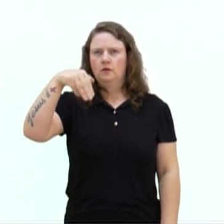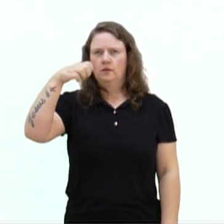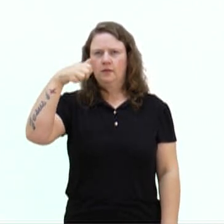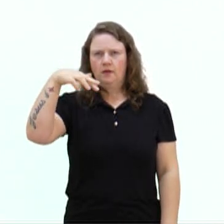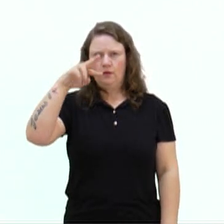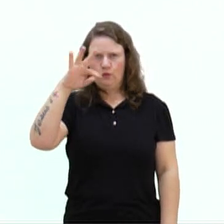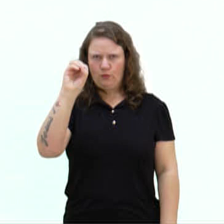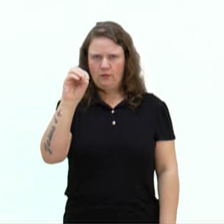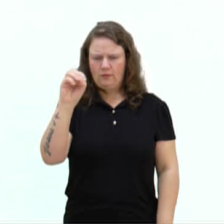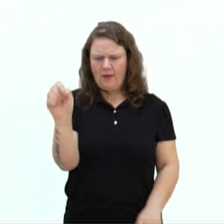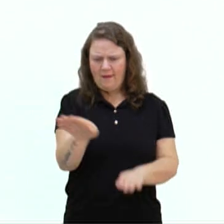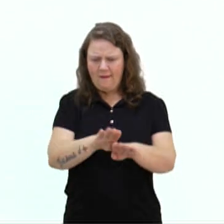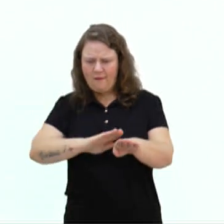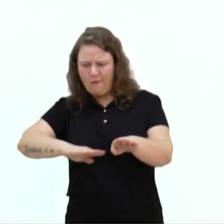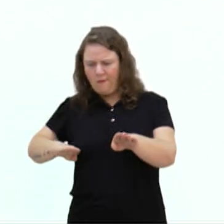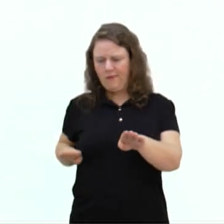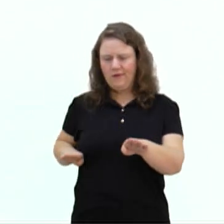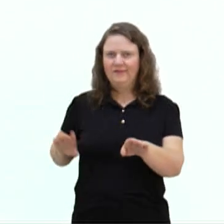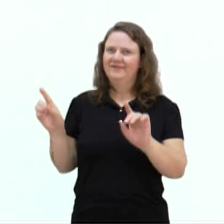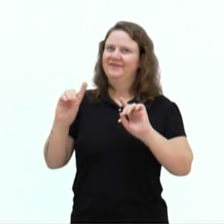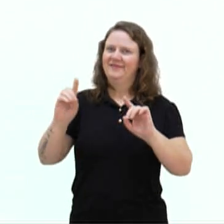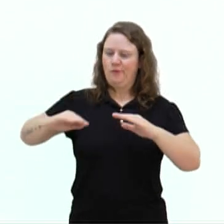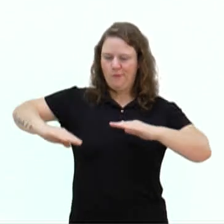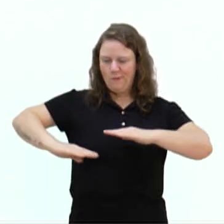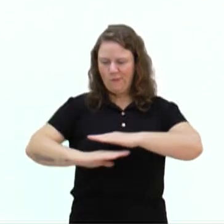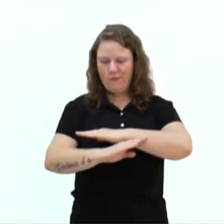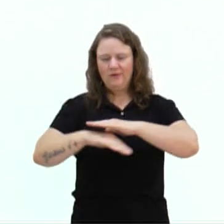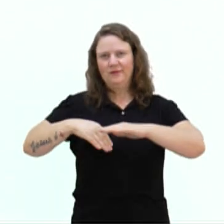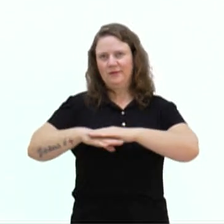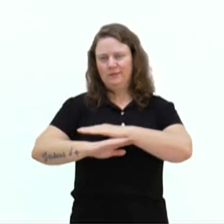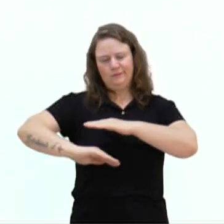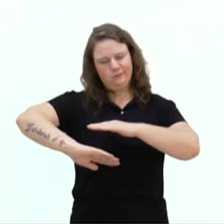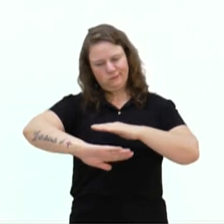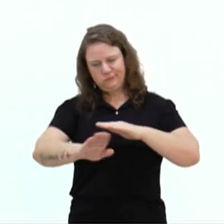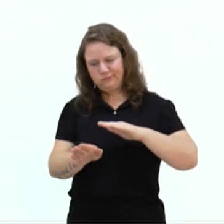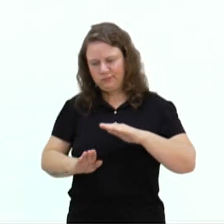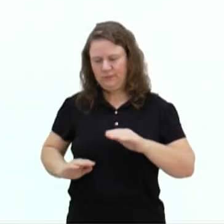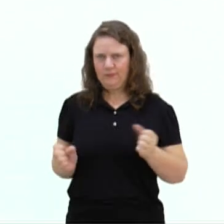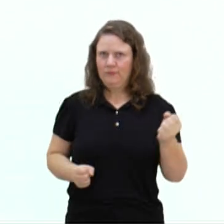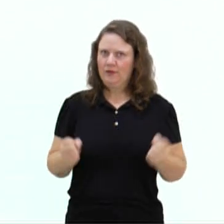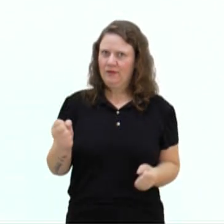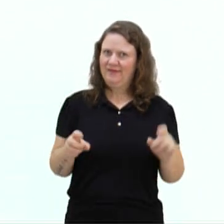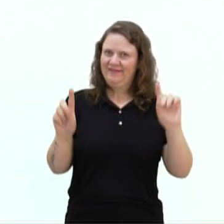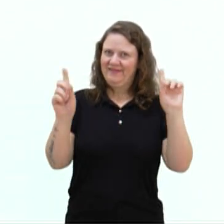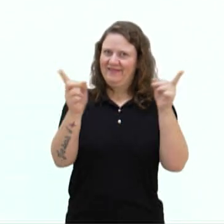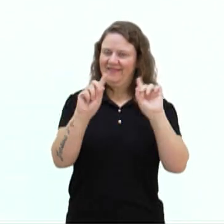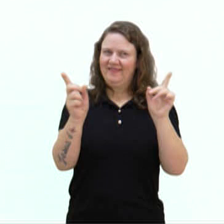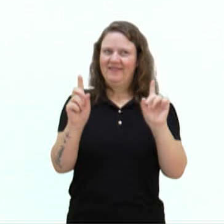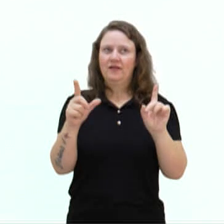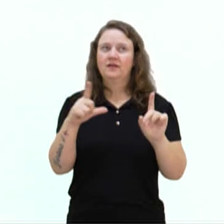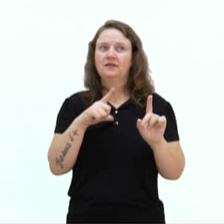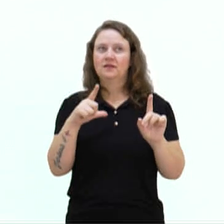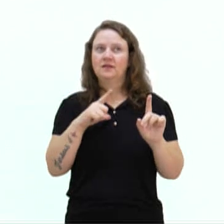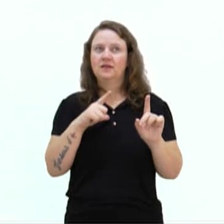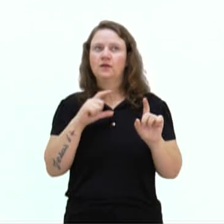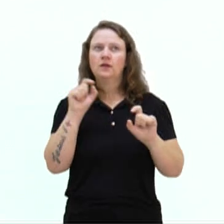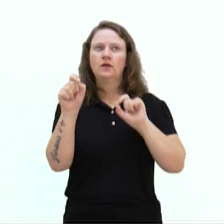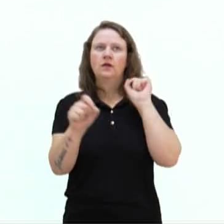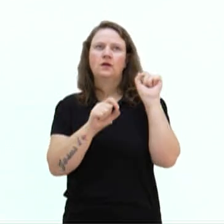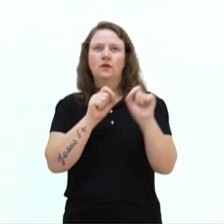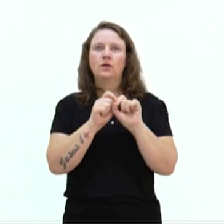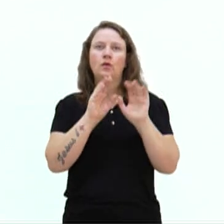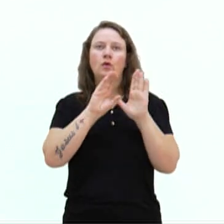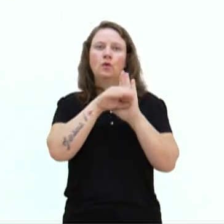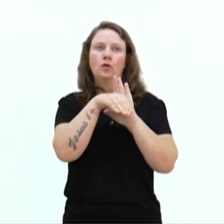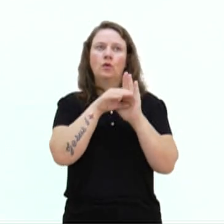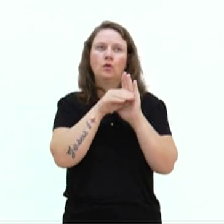só. Antes de iniciar o mapa conceitual, pode ser útil elaborar uma lista que identifique os conceitos-chave